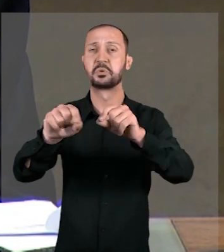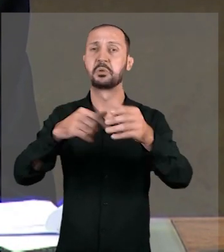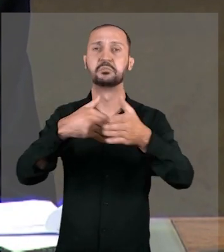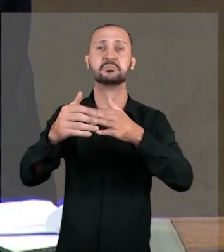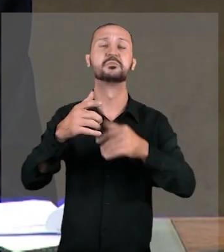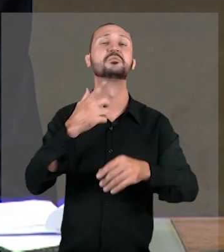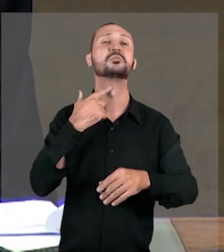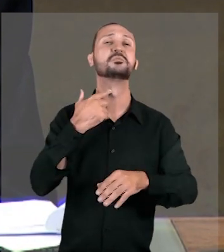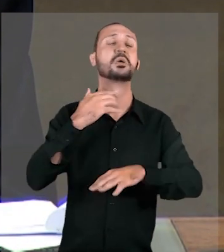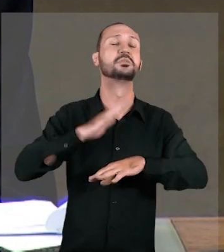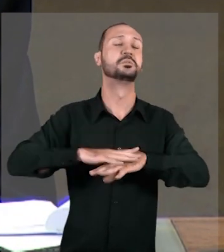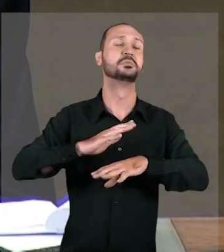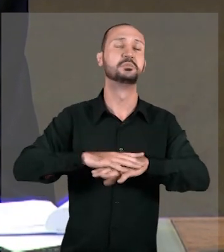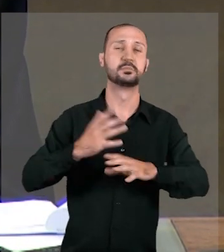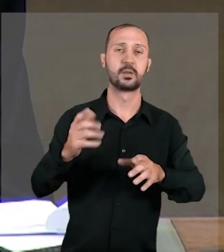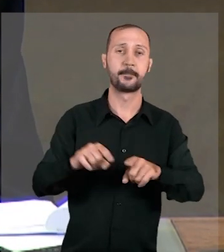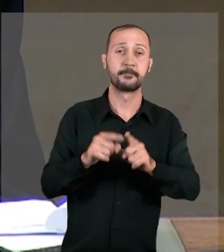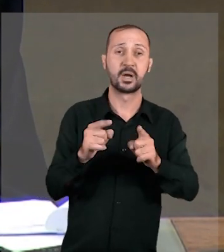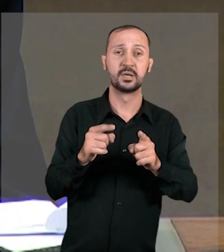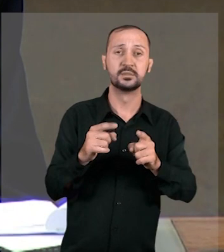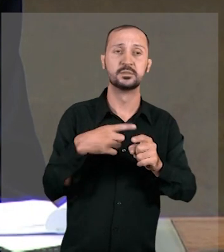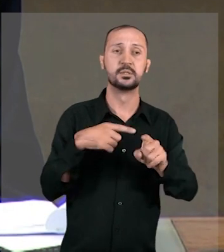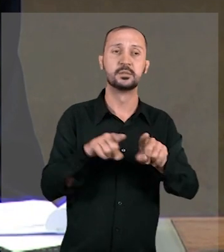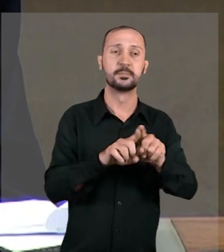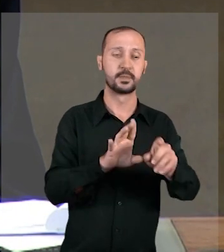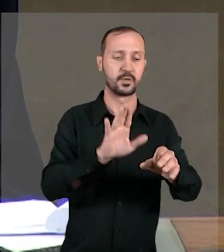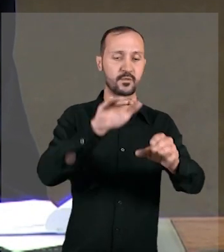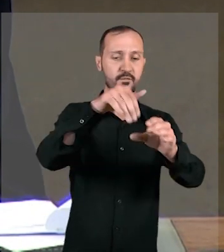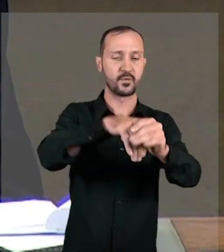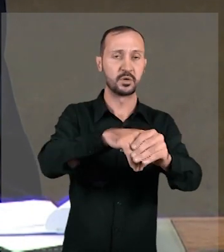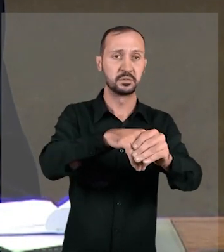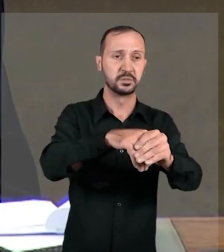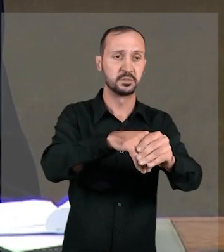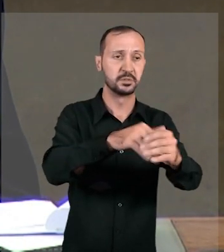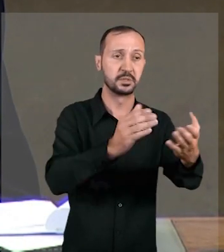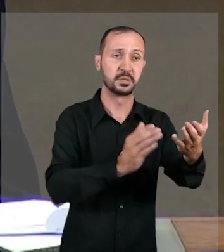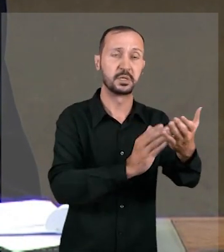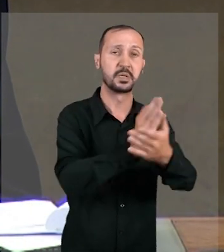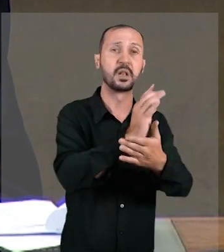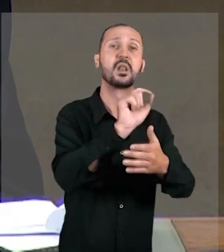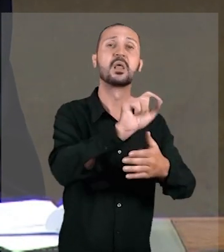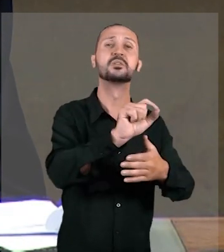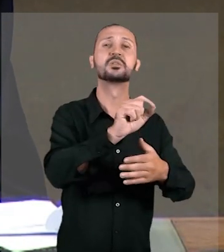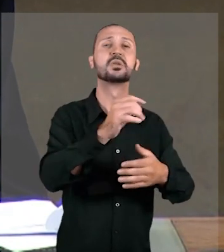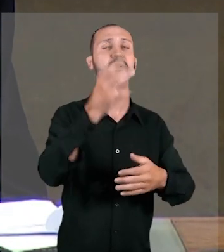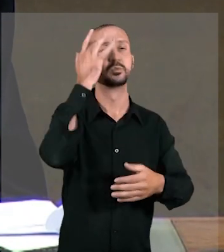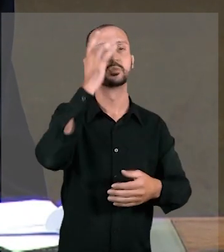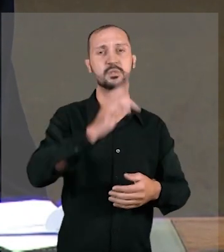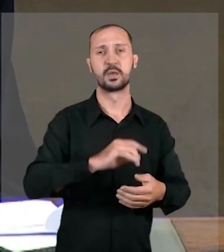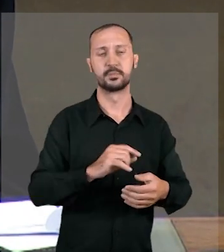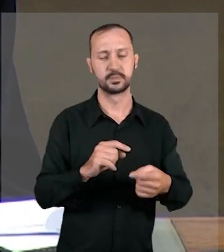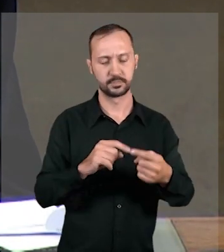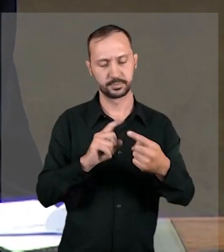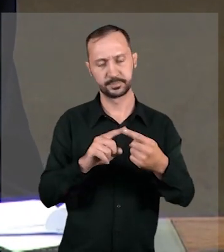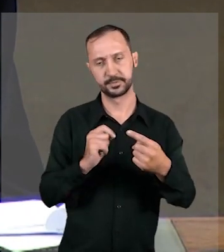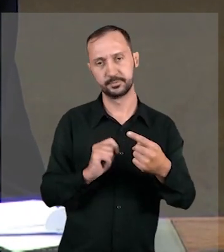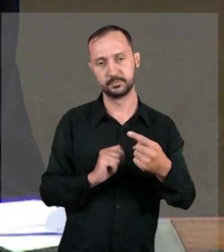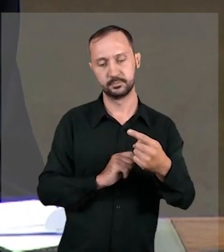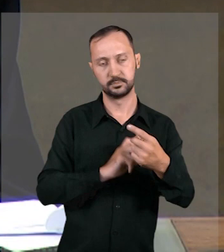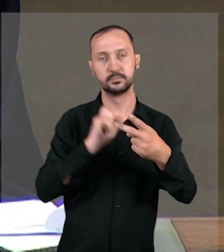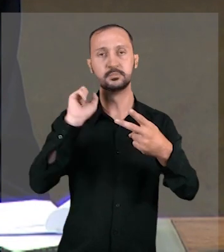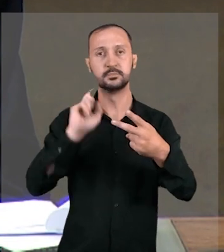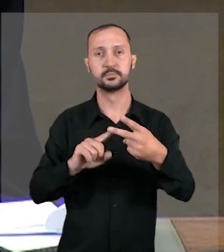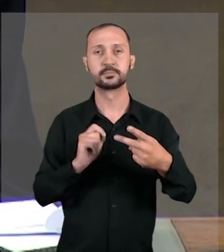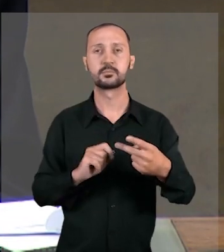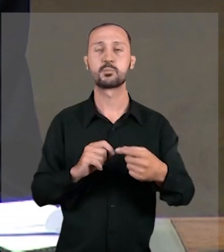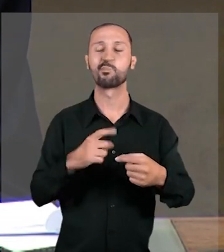sistema. Só que ele elege quem ele não sabe. Esse é o primeiro fator. O segundo é